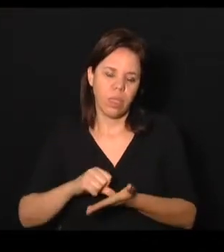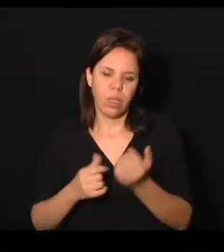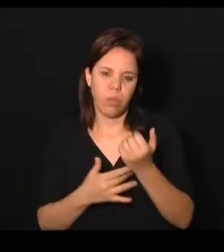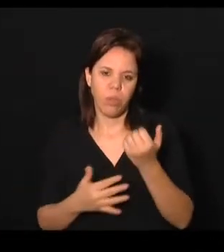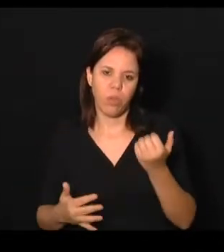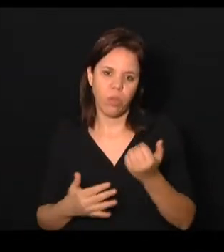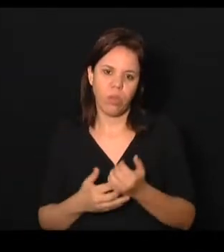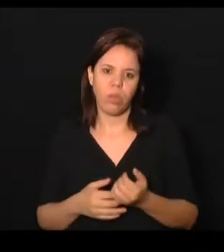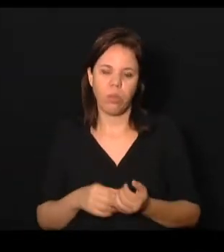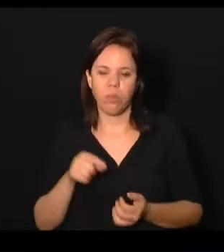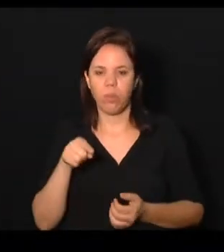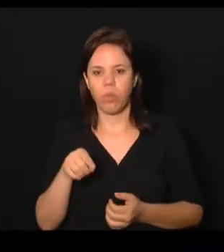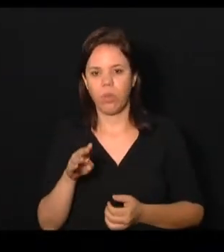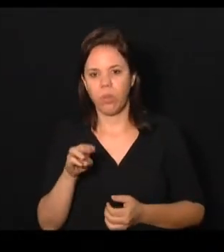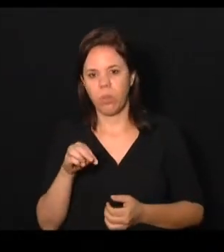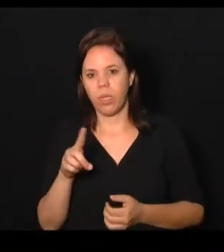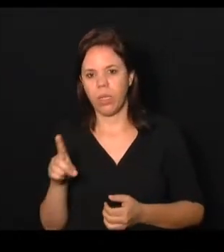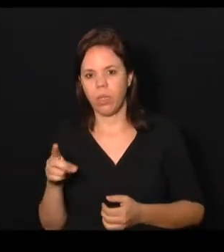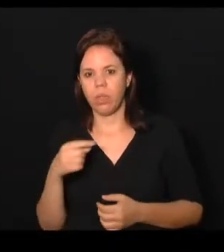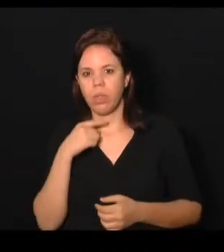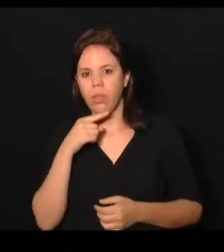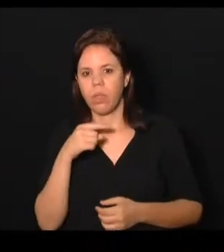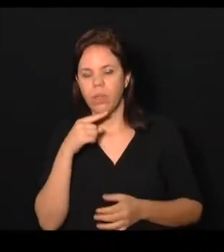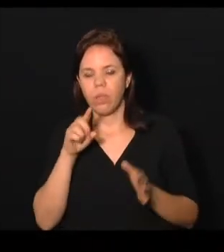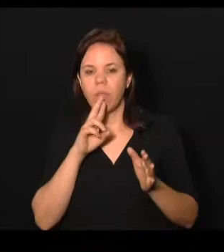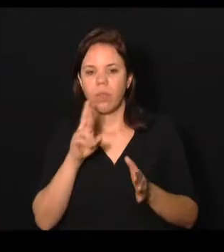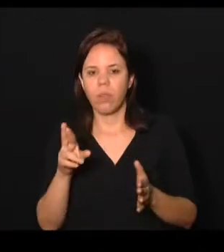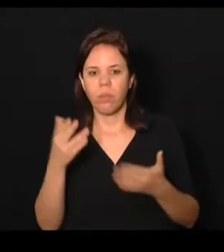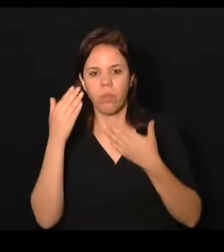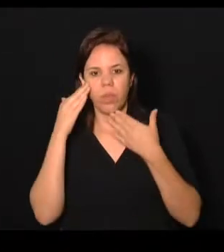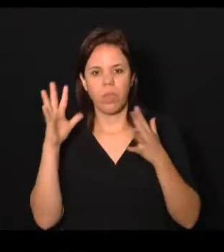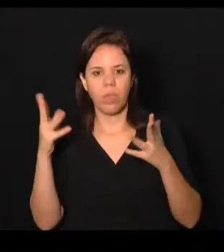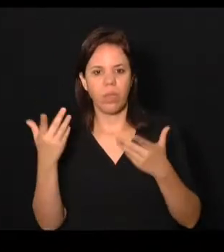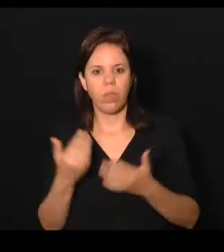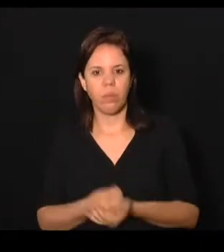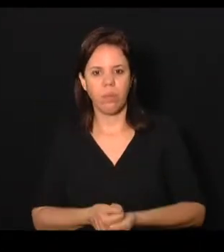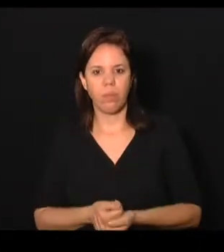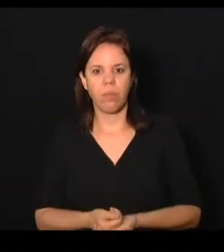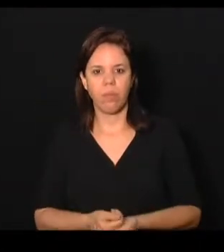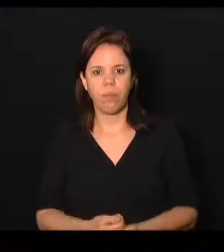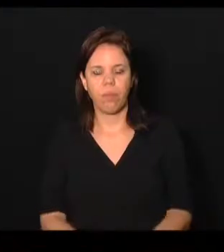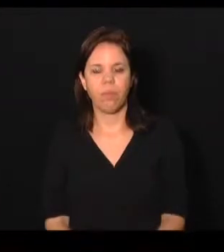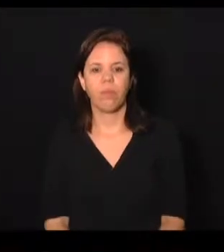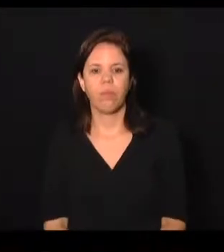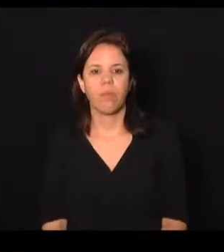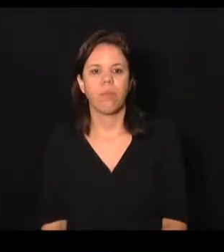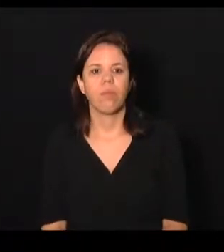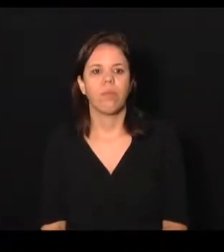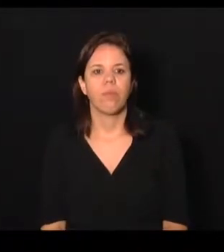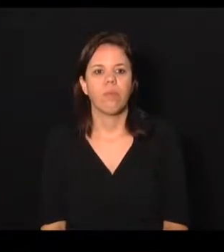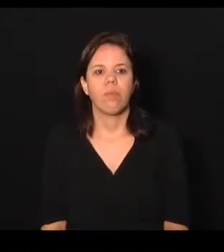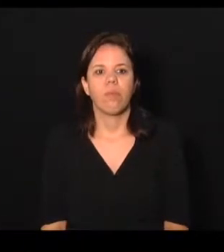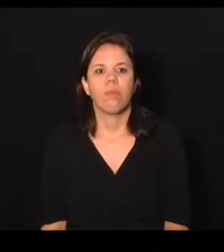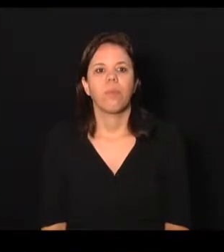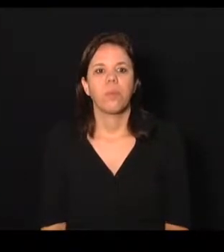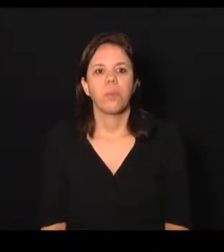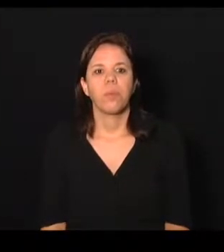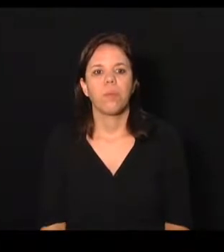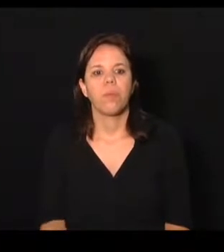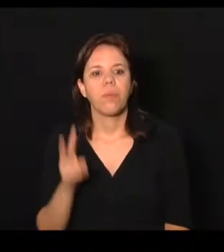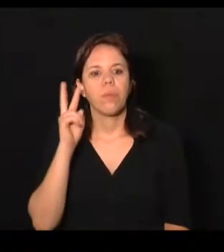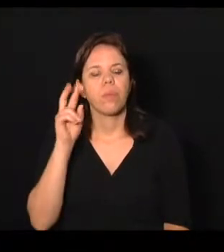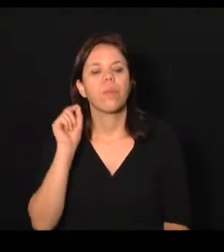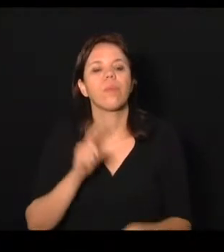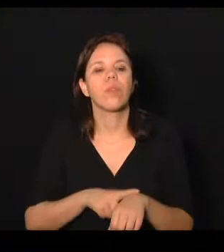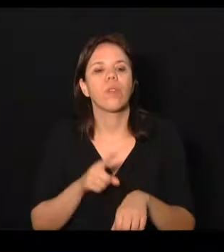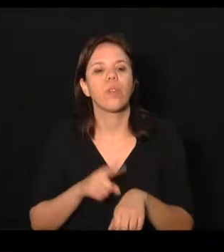centrodehematologia.med.br, e a gente responde as dúvidas, tá bom? Muito obrigada mesmo. Eu que agradeço. E lembrando aqui o